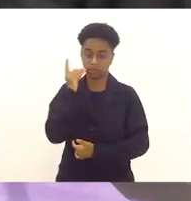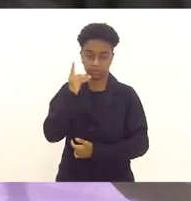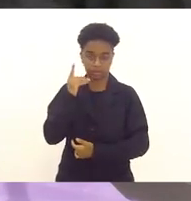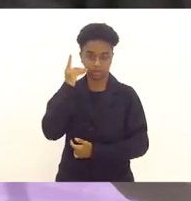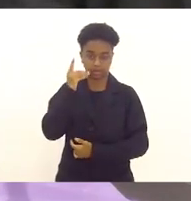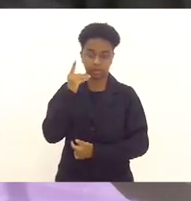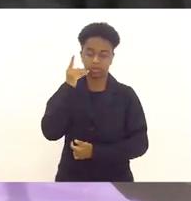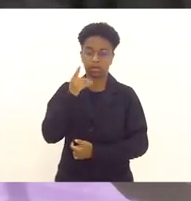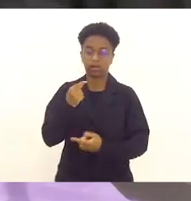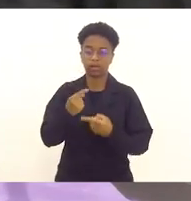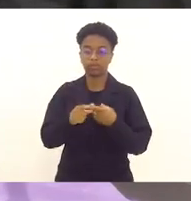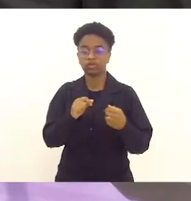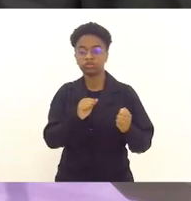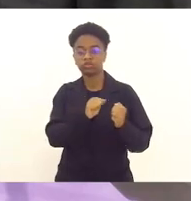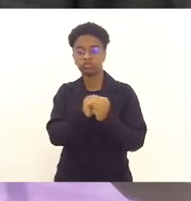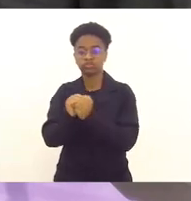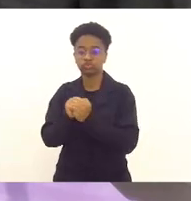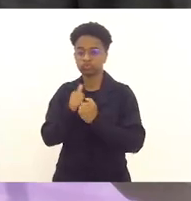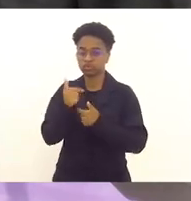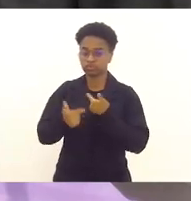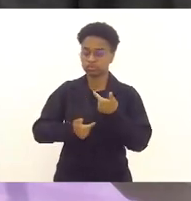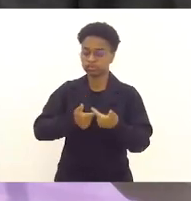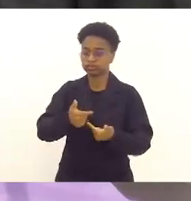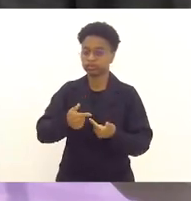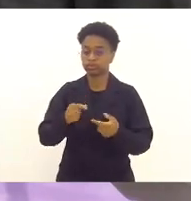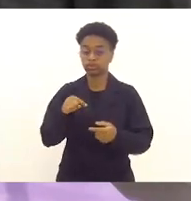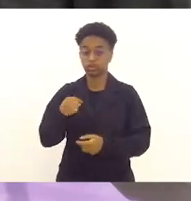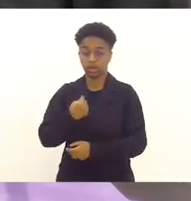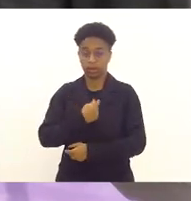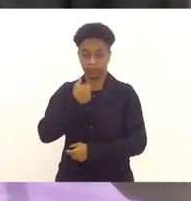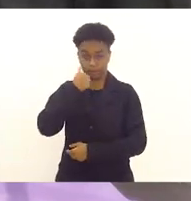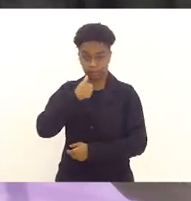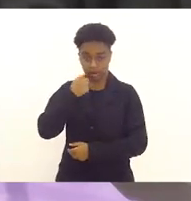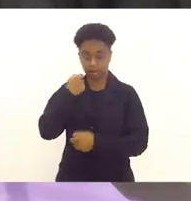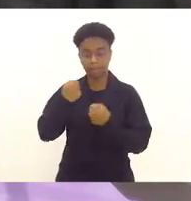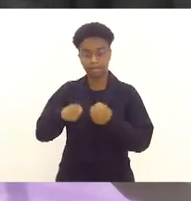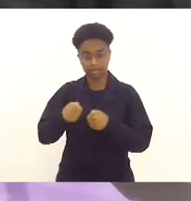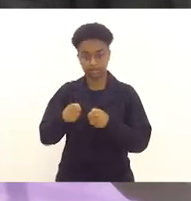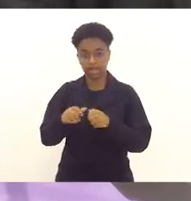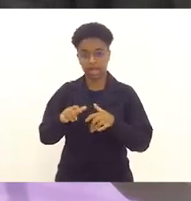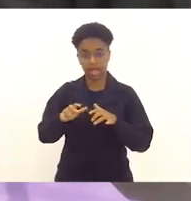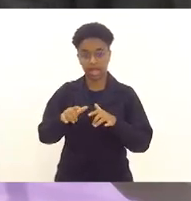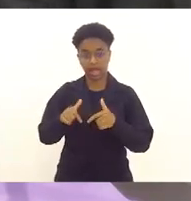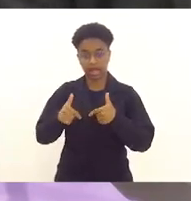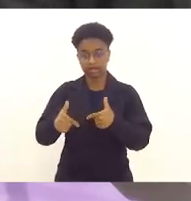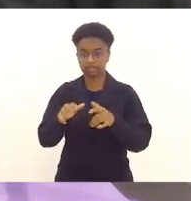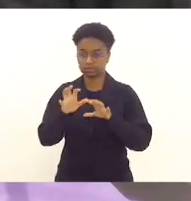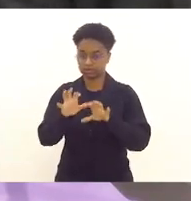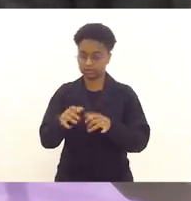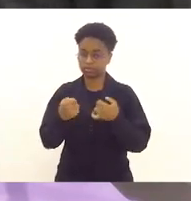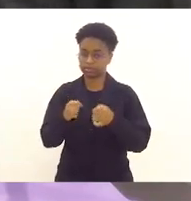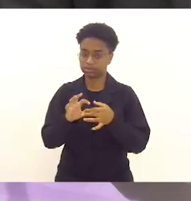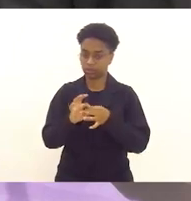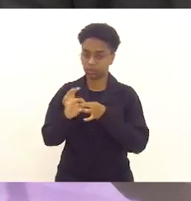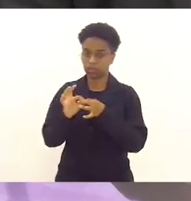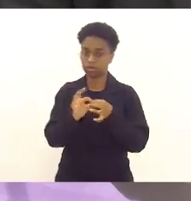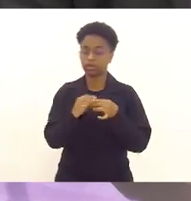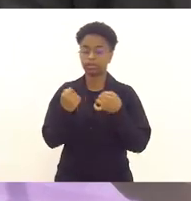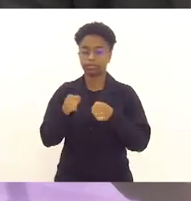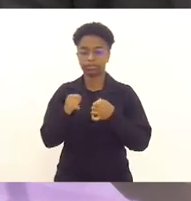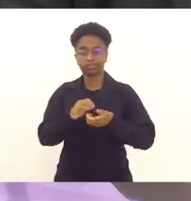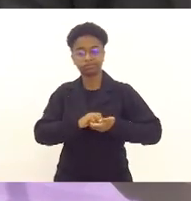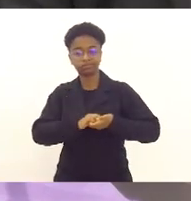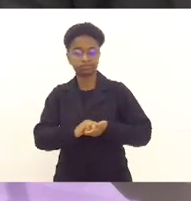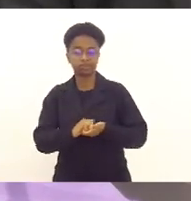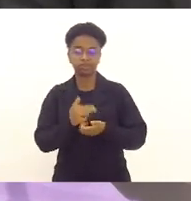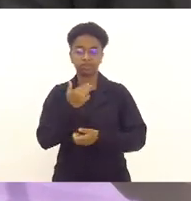deputadas se juntarem para fazer um trabalho nós mulheres precisamos fazer isso nós precisamos nos unirmos nós precisamos dar as mãos